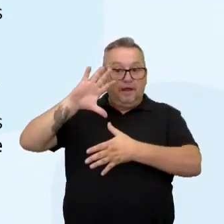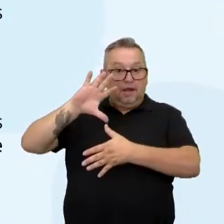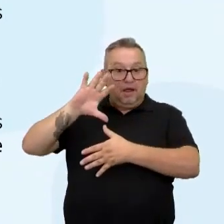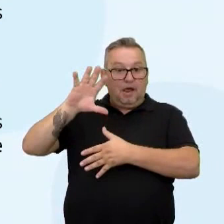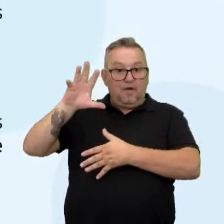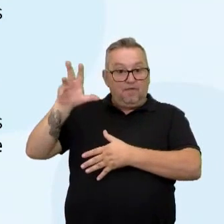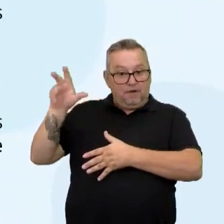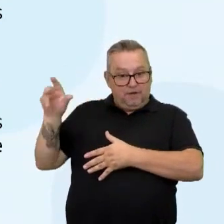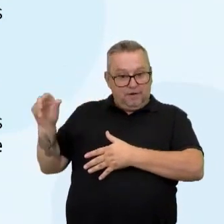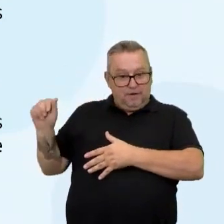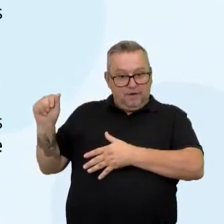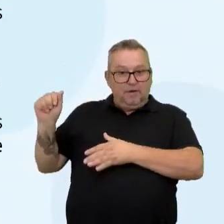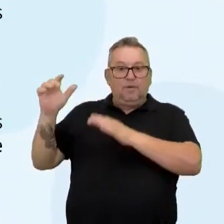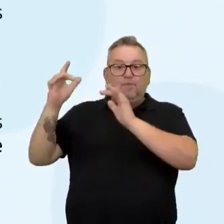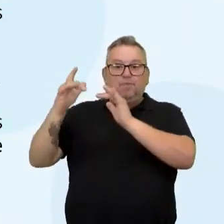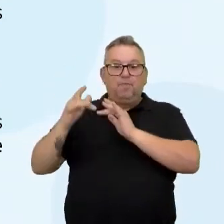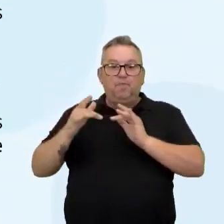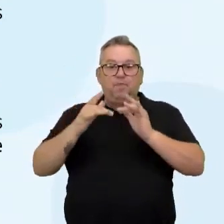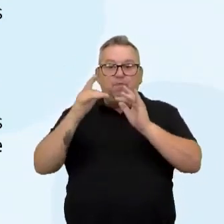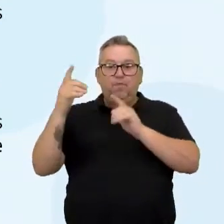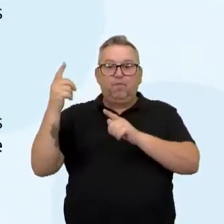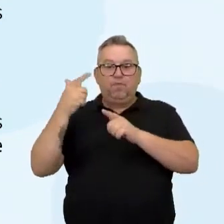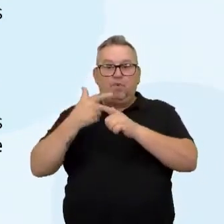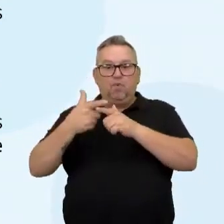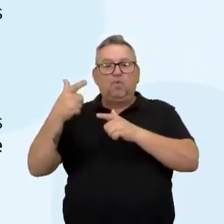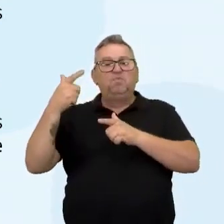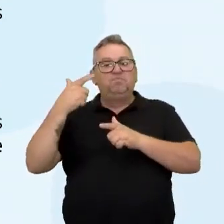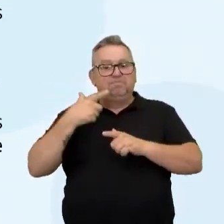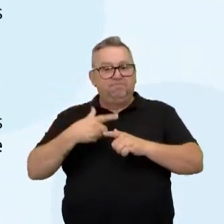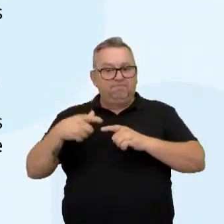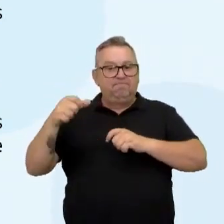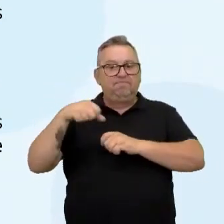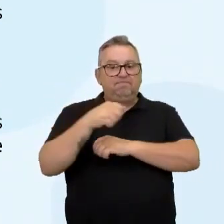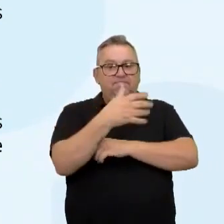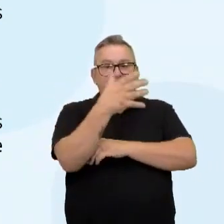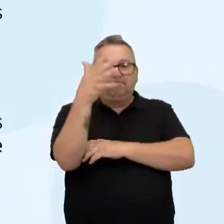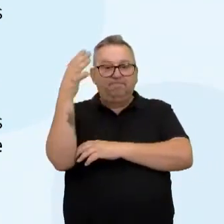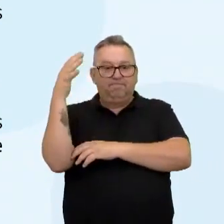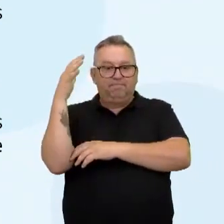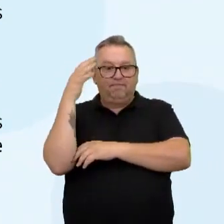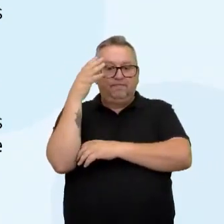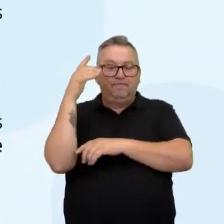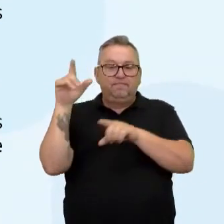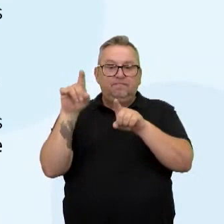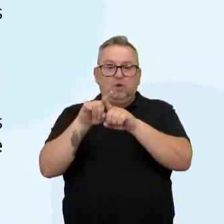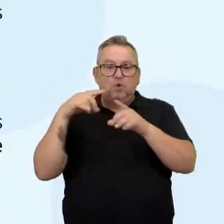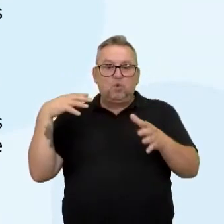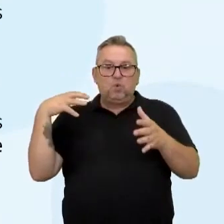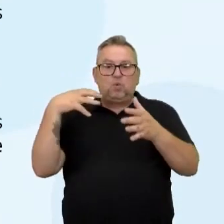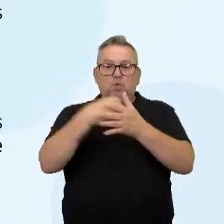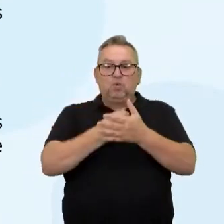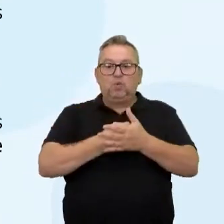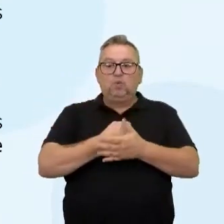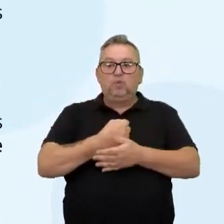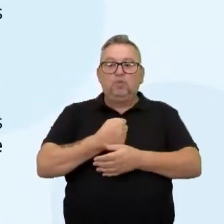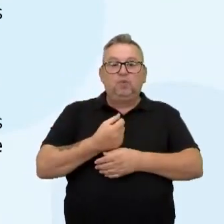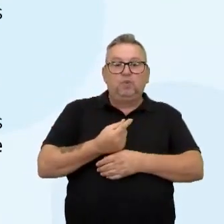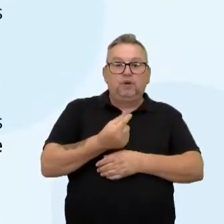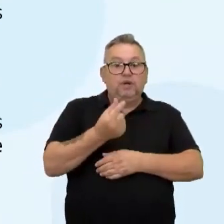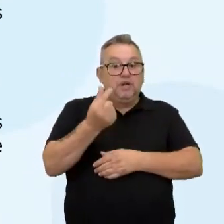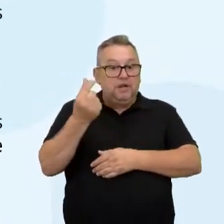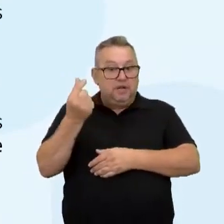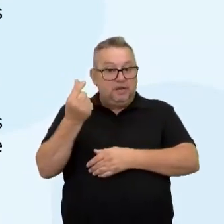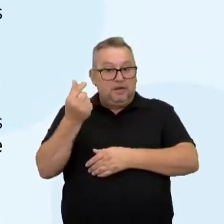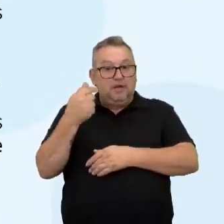América e da África. Relacionar com as pressões sobre a natureza e a apropriação de